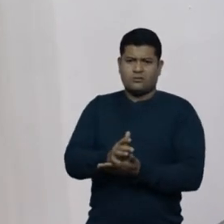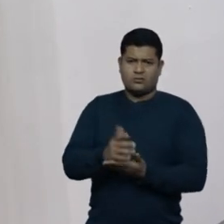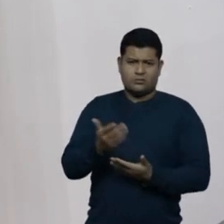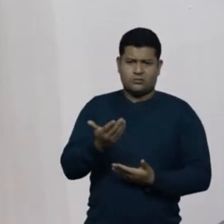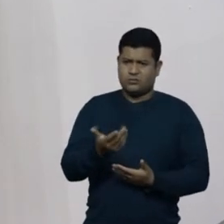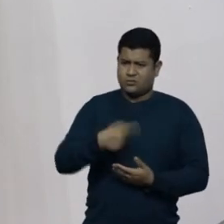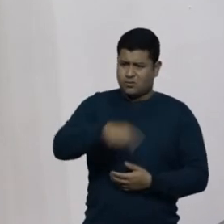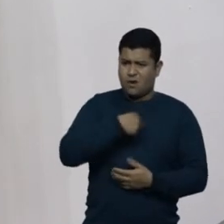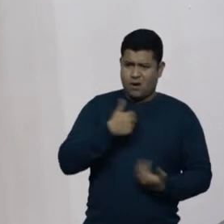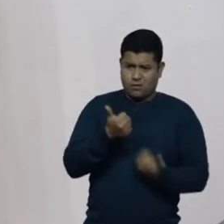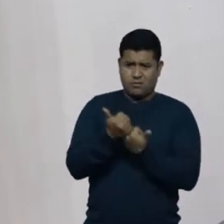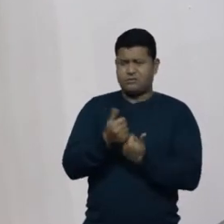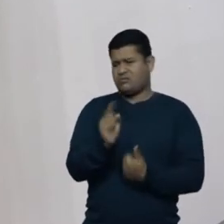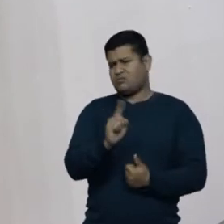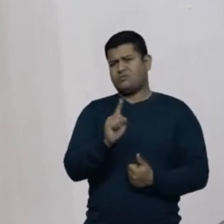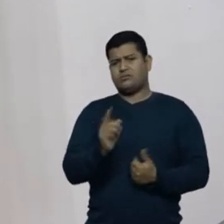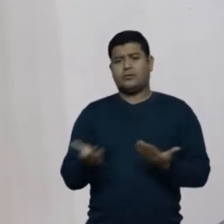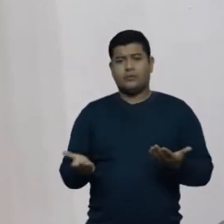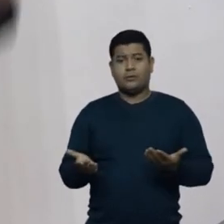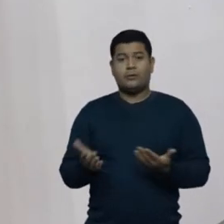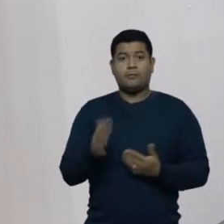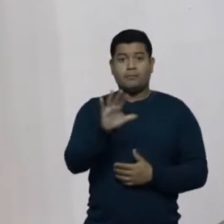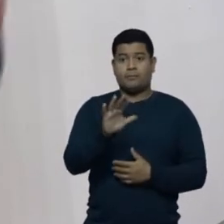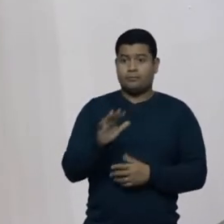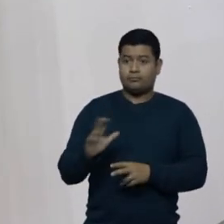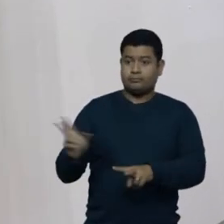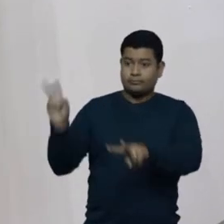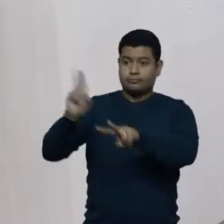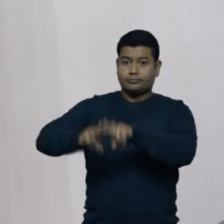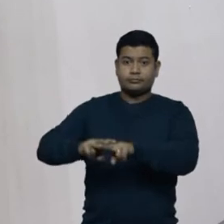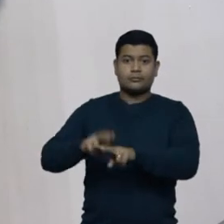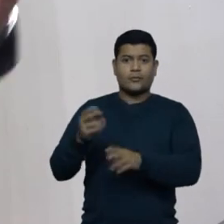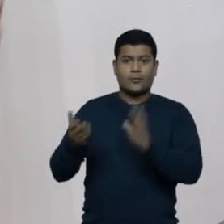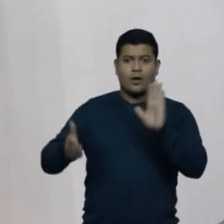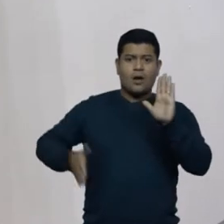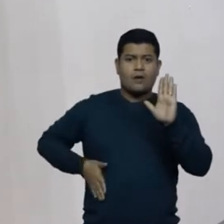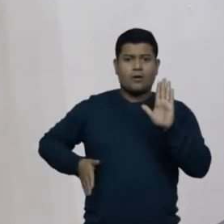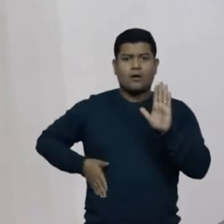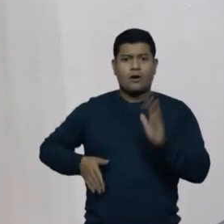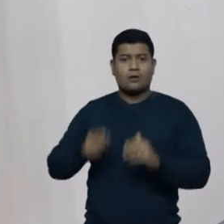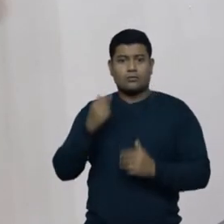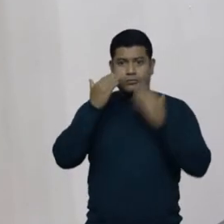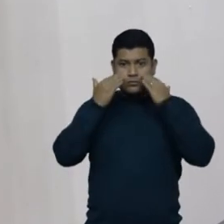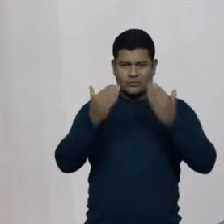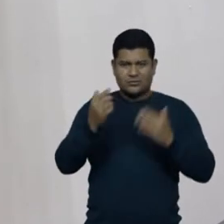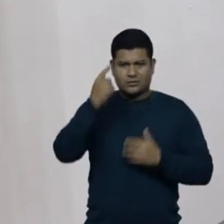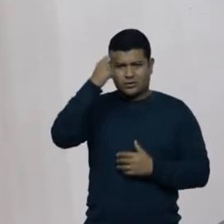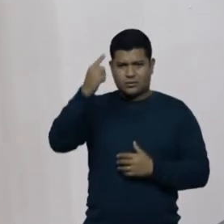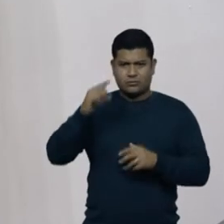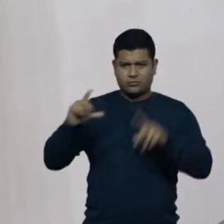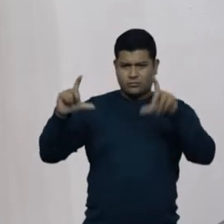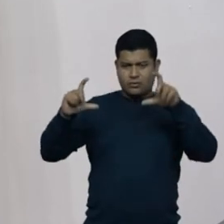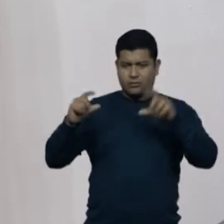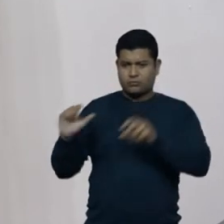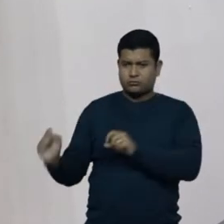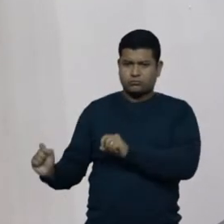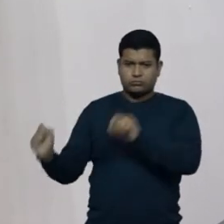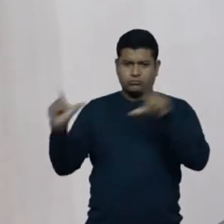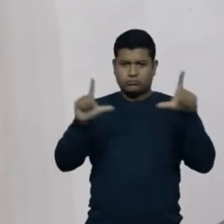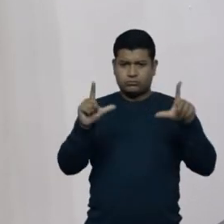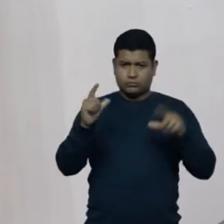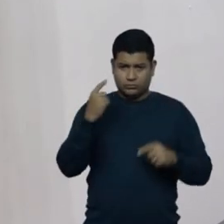isso. Agora, para prender aqueles marginais que eu mostrei lá, com todas aquelas